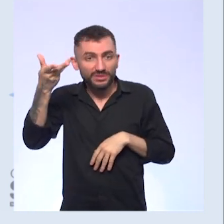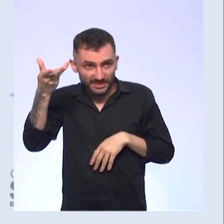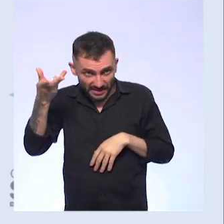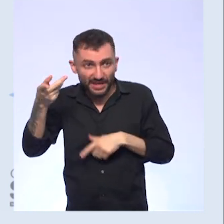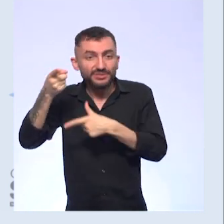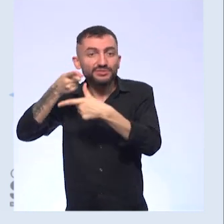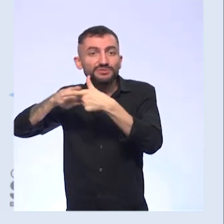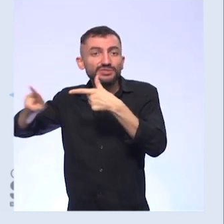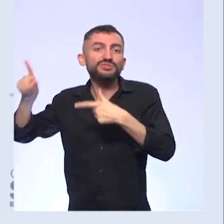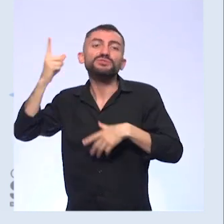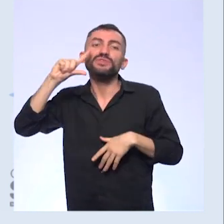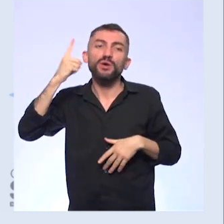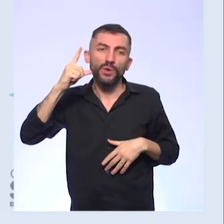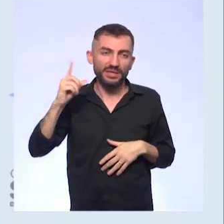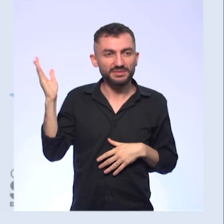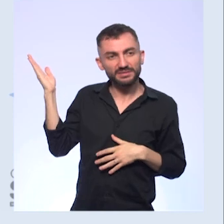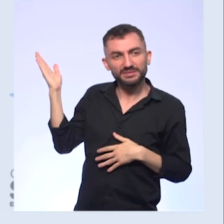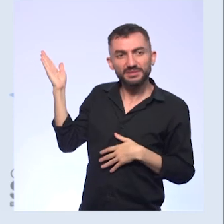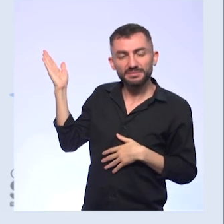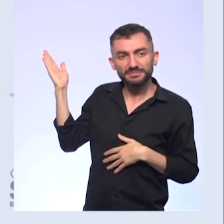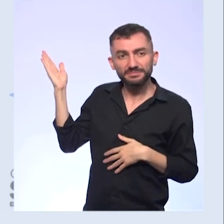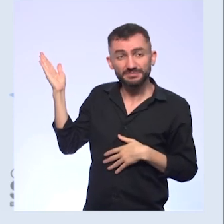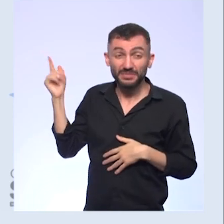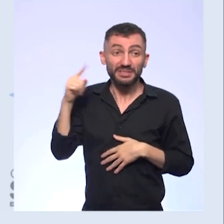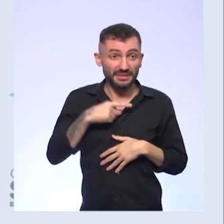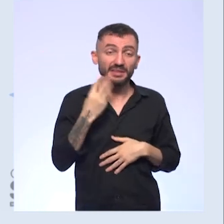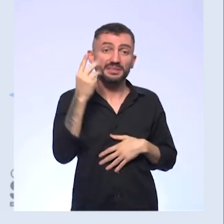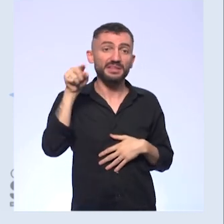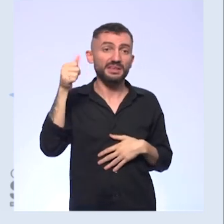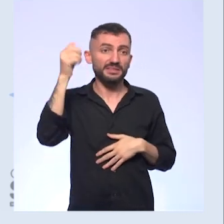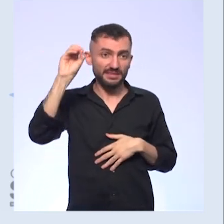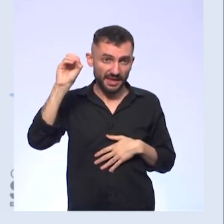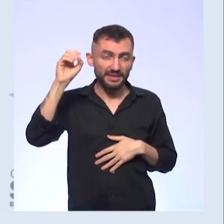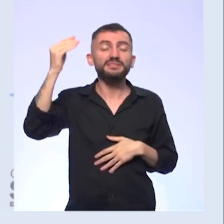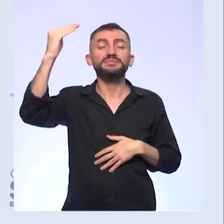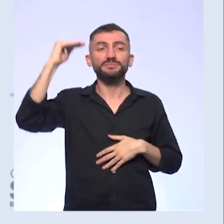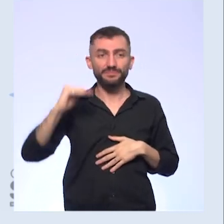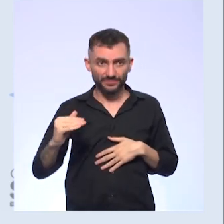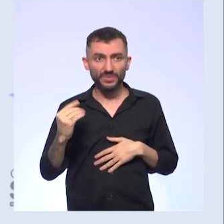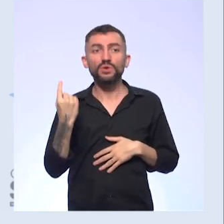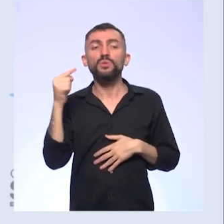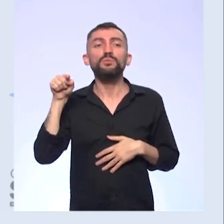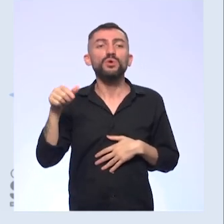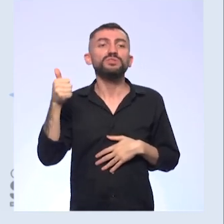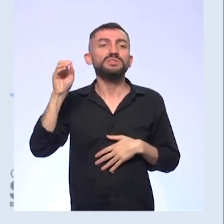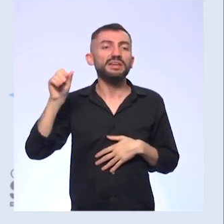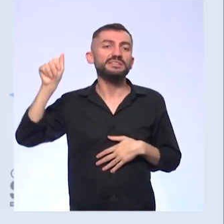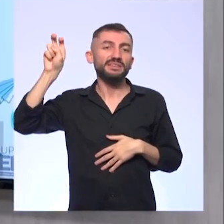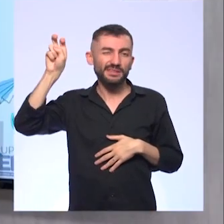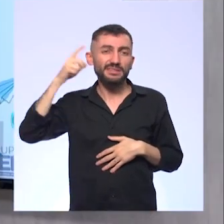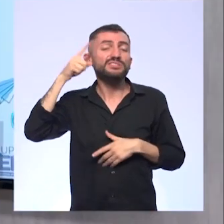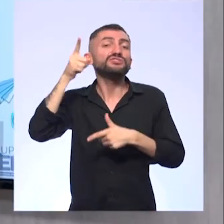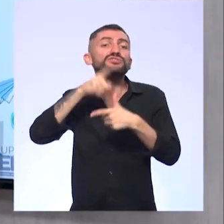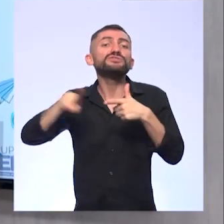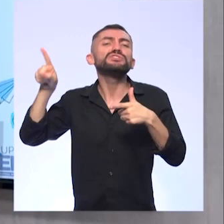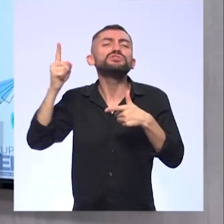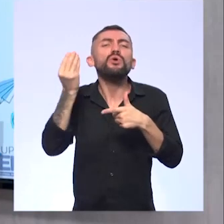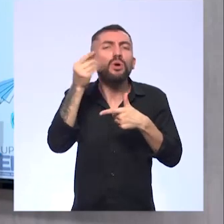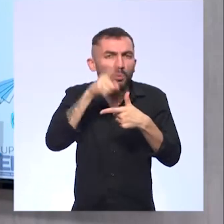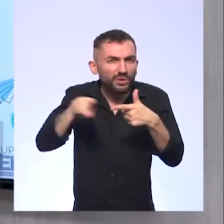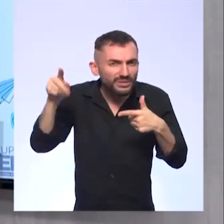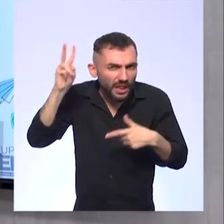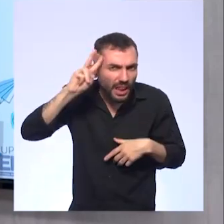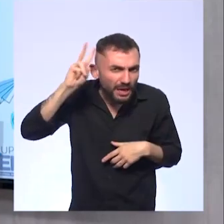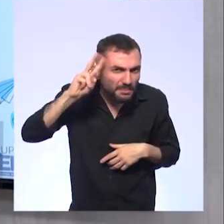três meses quanto vai valer o F10 aqui Igual essa aqui em cima faz essa divisão como é que faz para